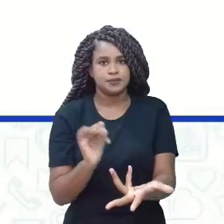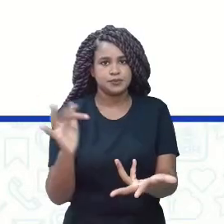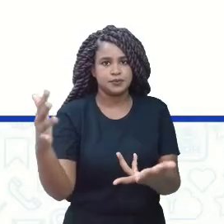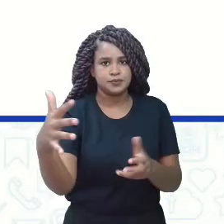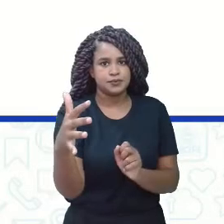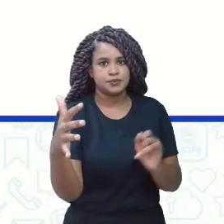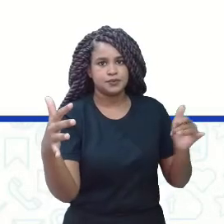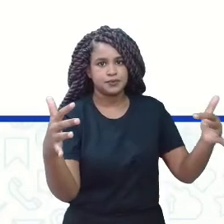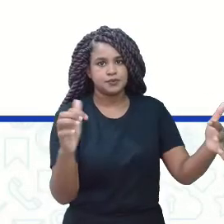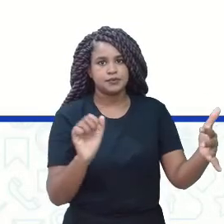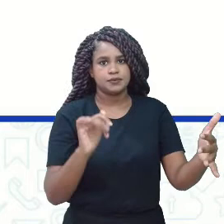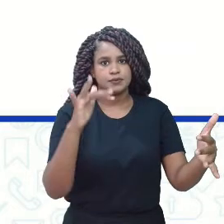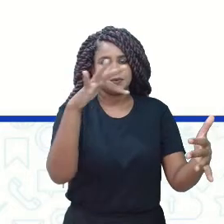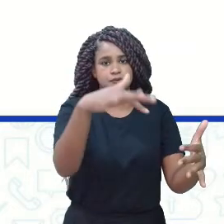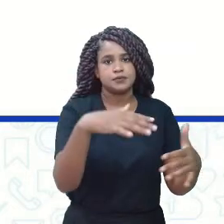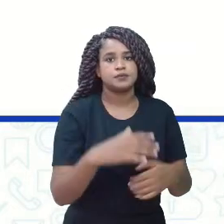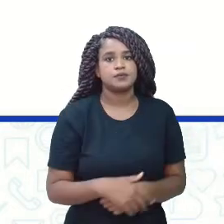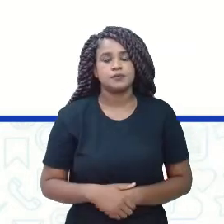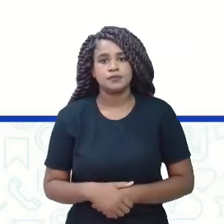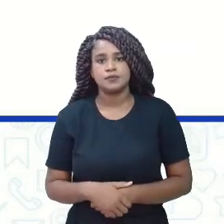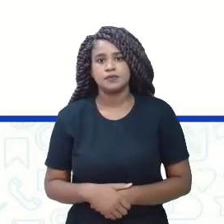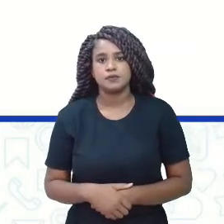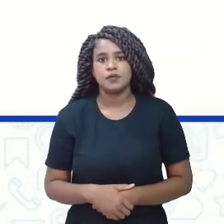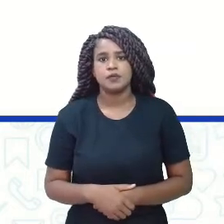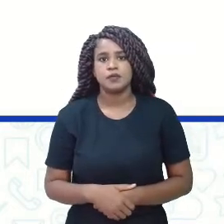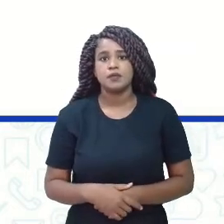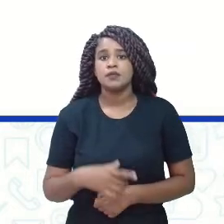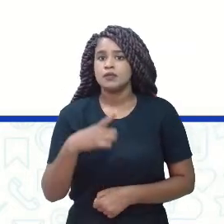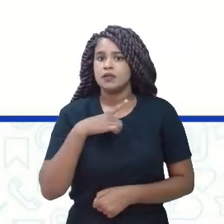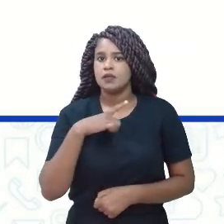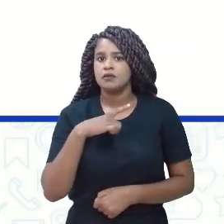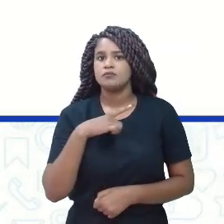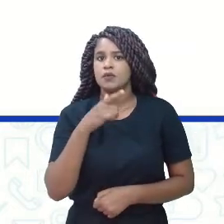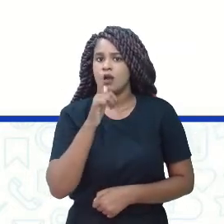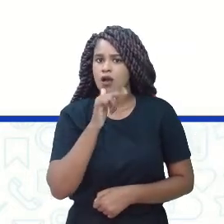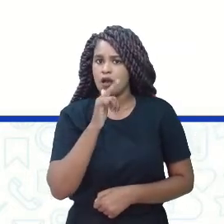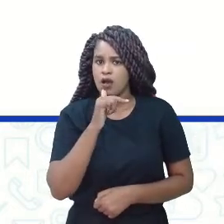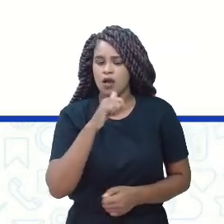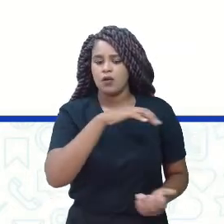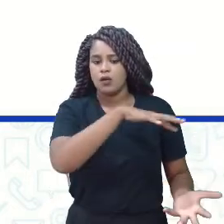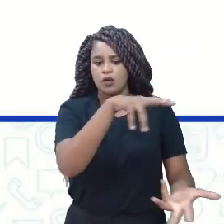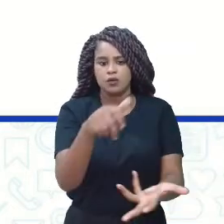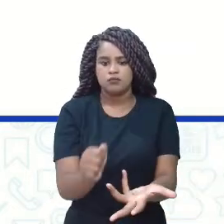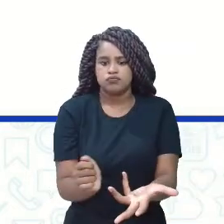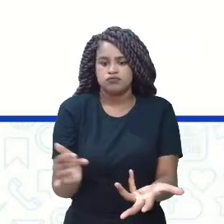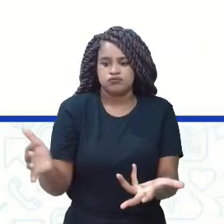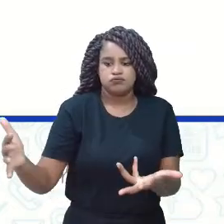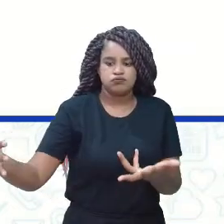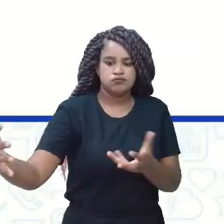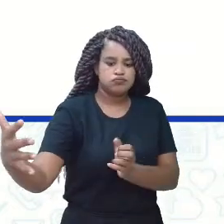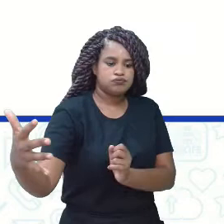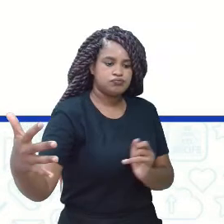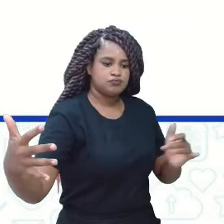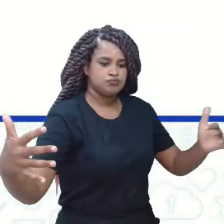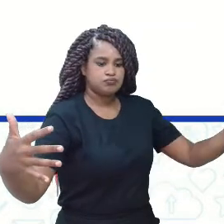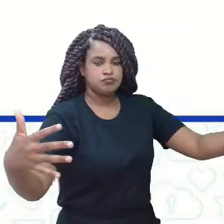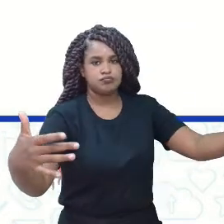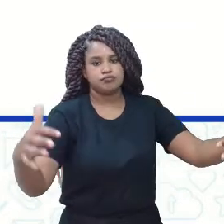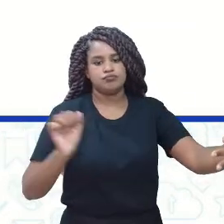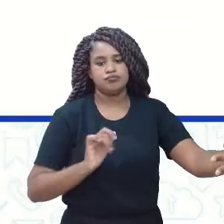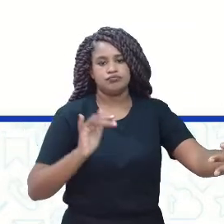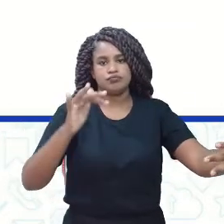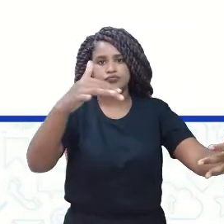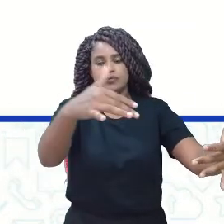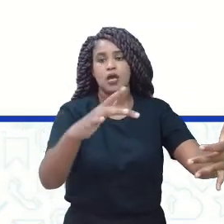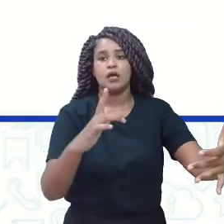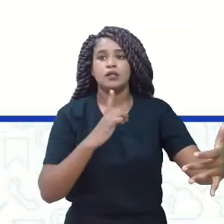A água no planeta Terra está inundado de água, né? O nosso planeta Terra está inundado de água, formando a hidrosfera,